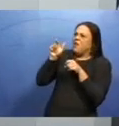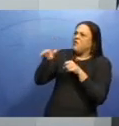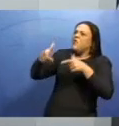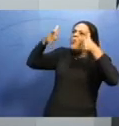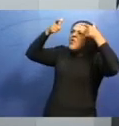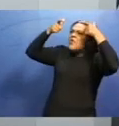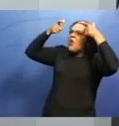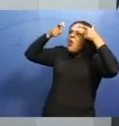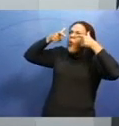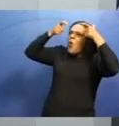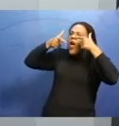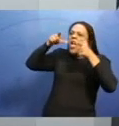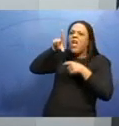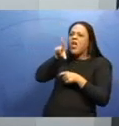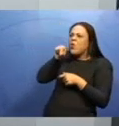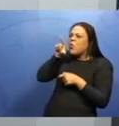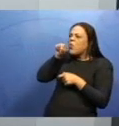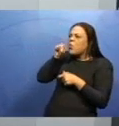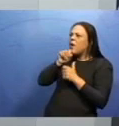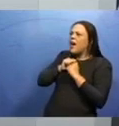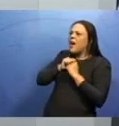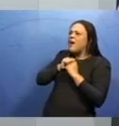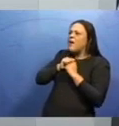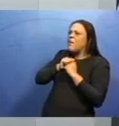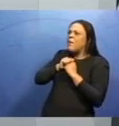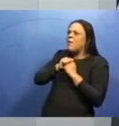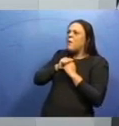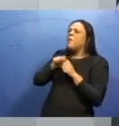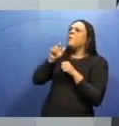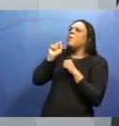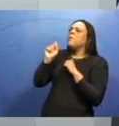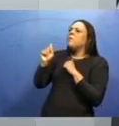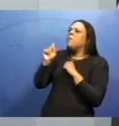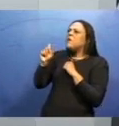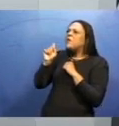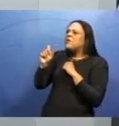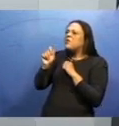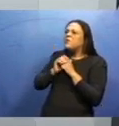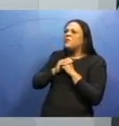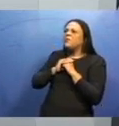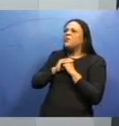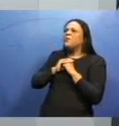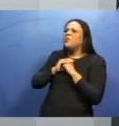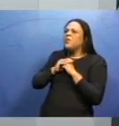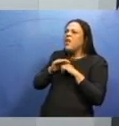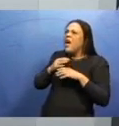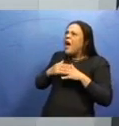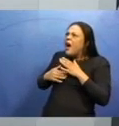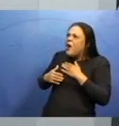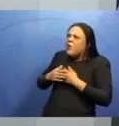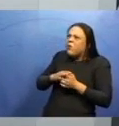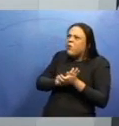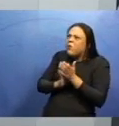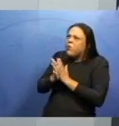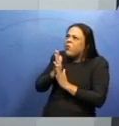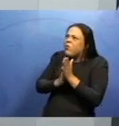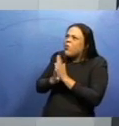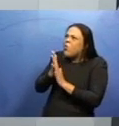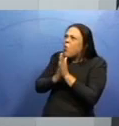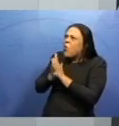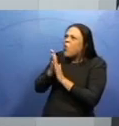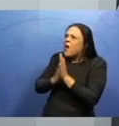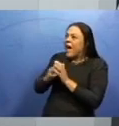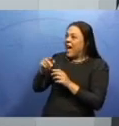dos pássaros e que isso certamente aconteceria se ele tivesse a voz bonita e